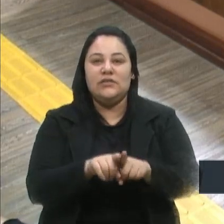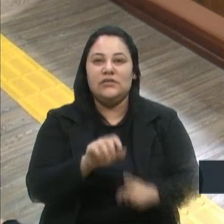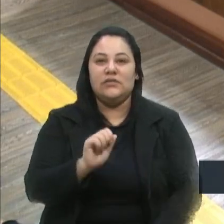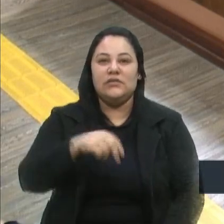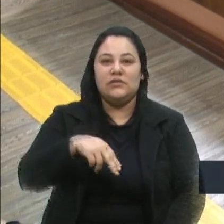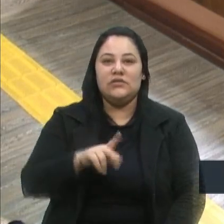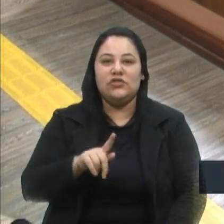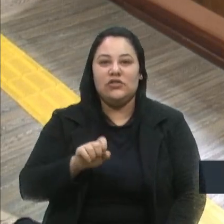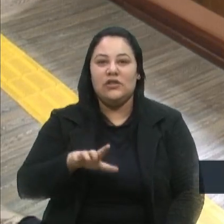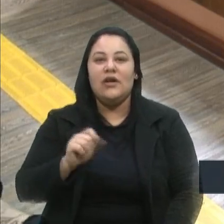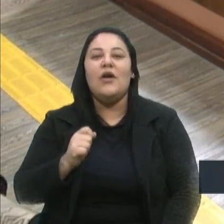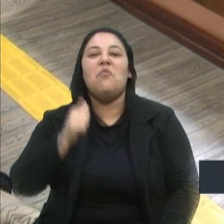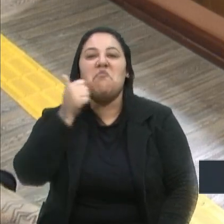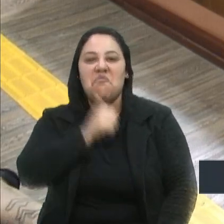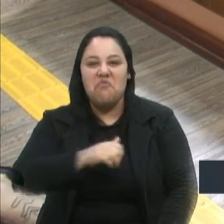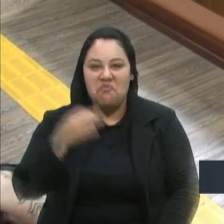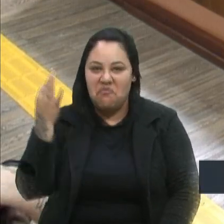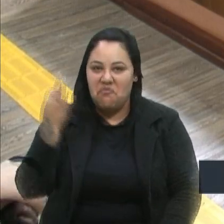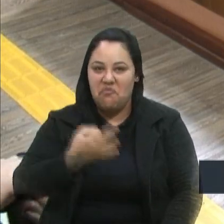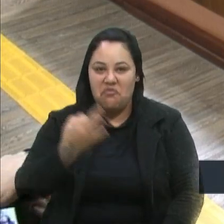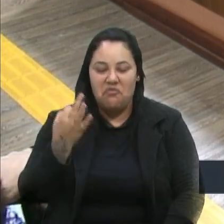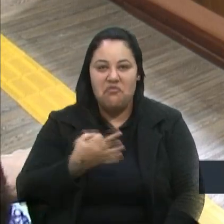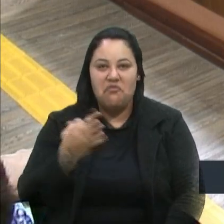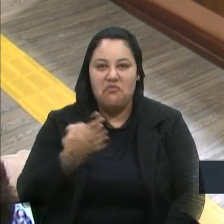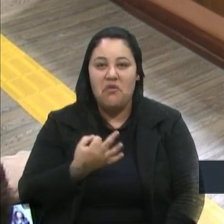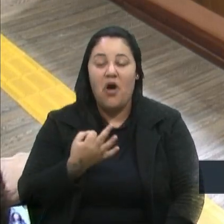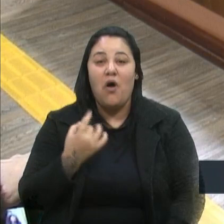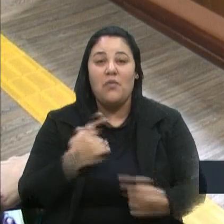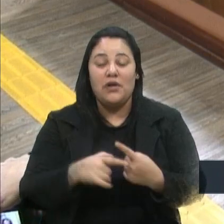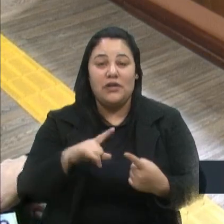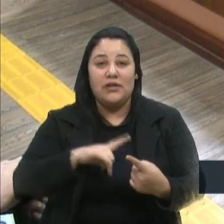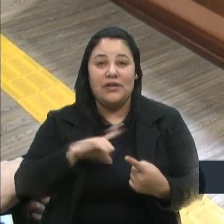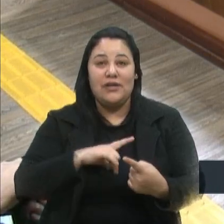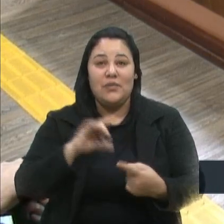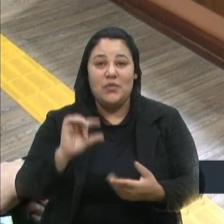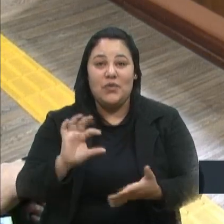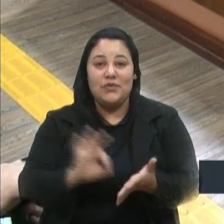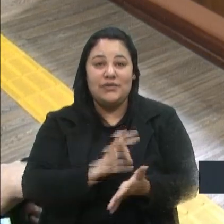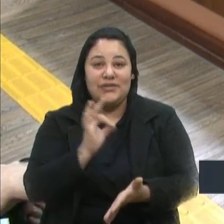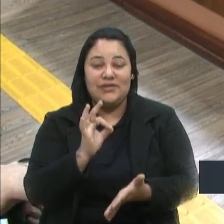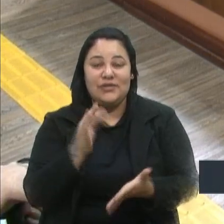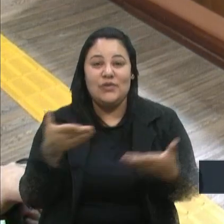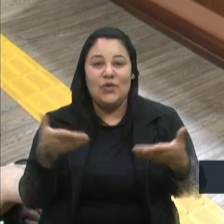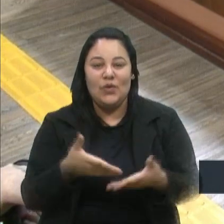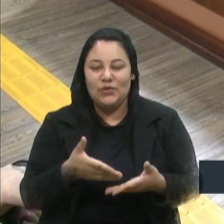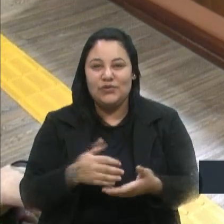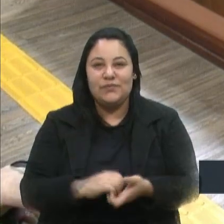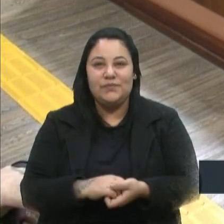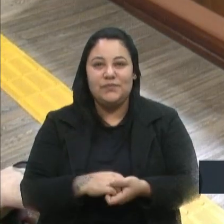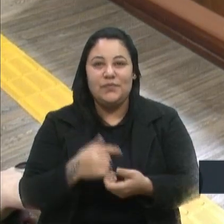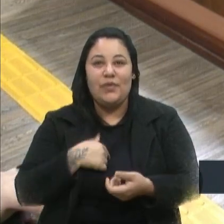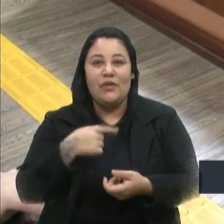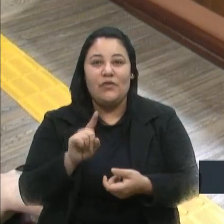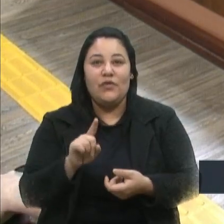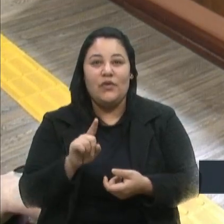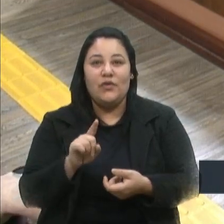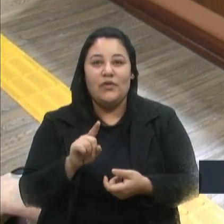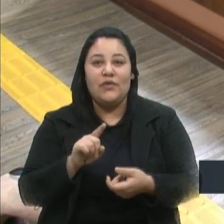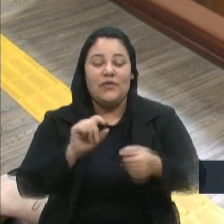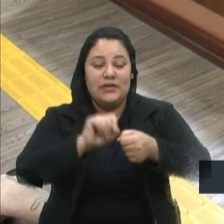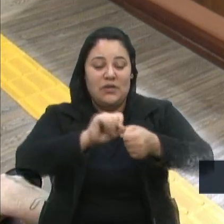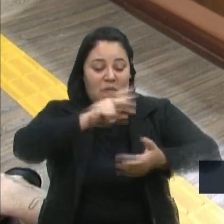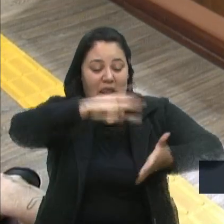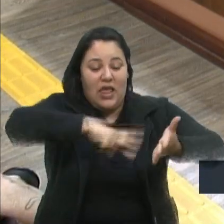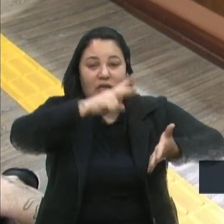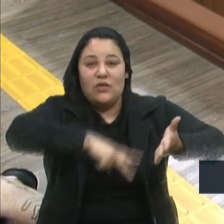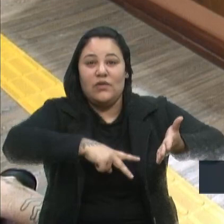Ela é realmente uma mulher sensacional. Como a gente tem poucos inscritos, presidente, eu vou me permitir fazer uma leitura bem